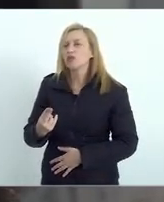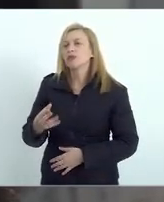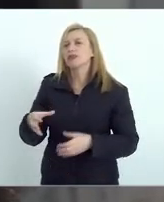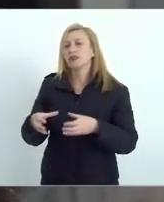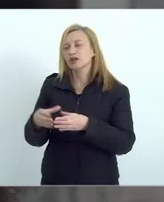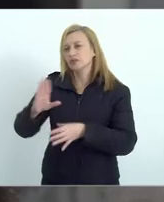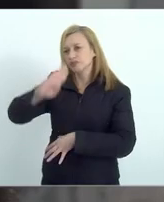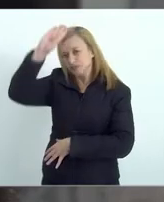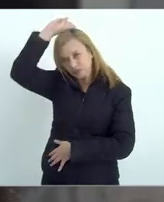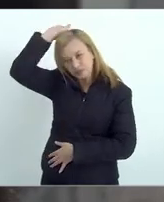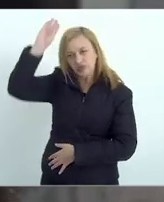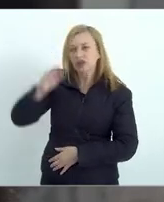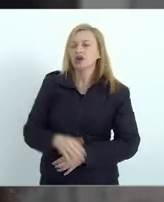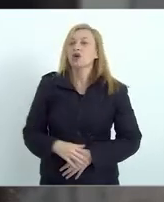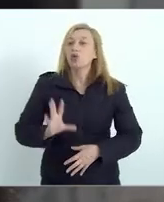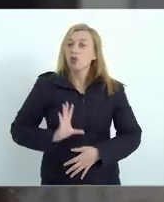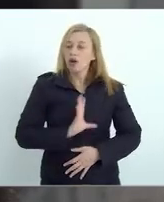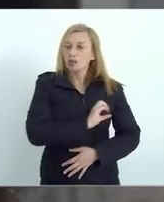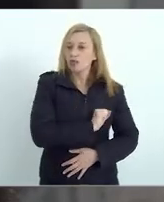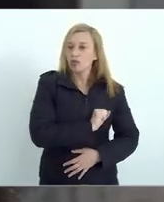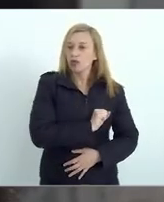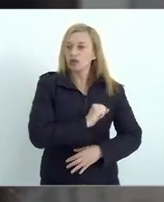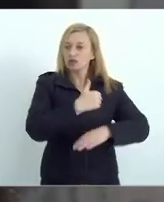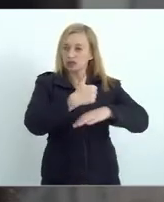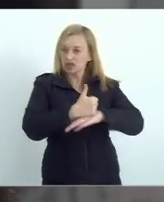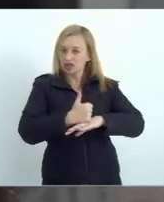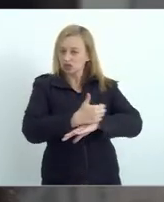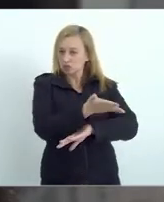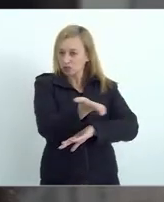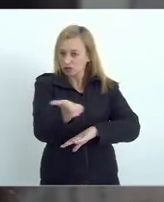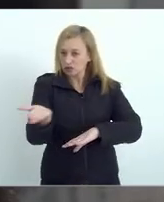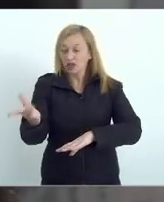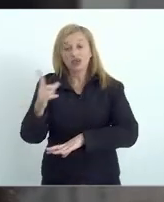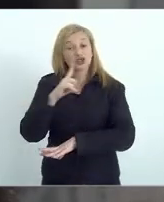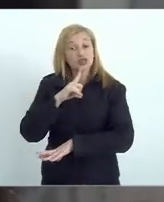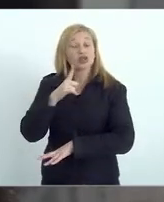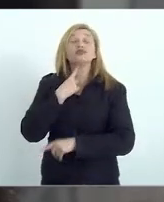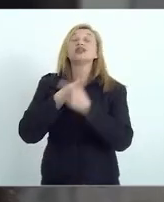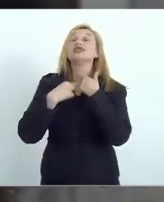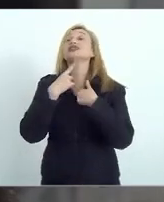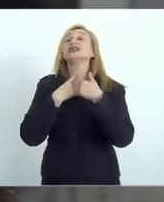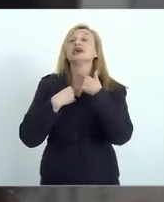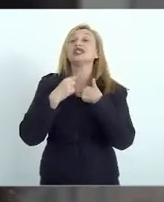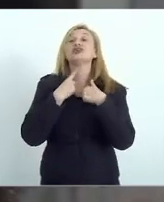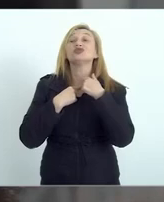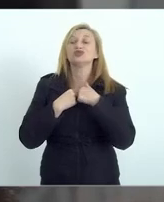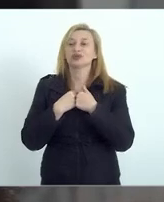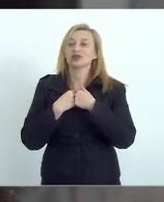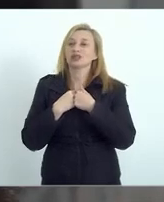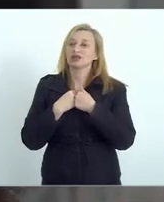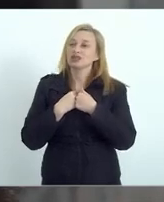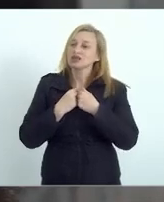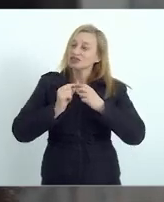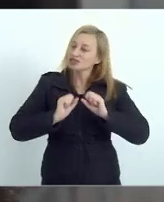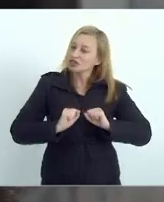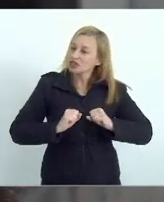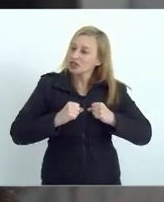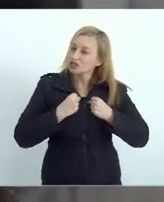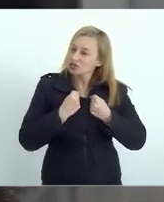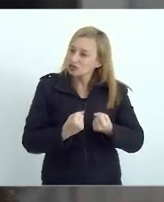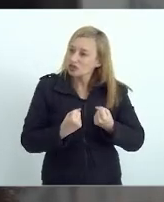com a Defesa Civil porque o amor que esses candidatos têm e o desejo que esses candidatos têm de